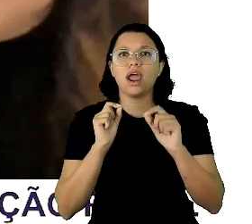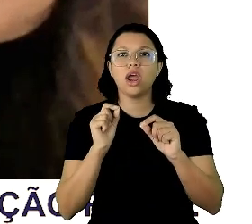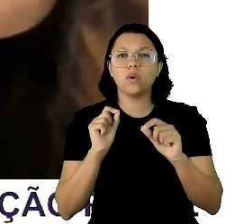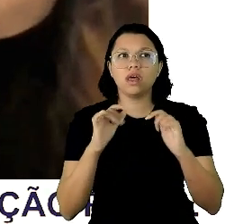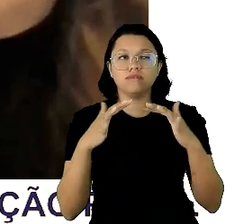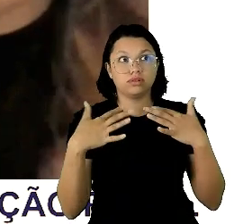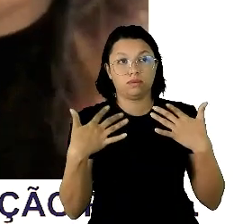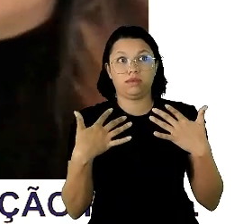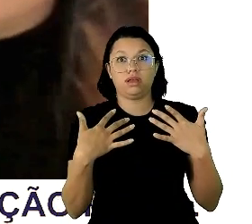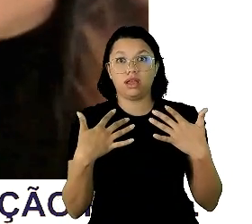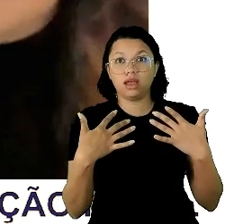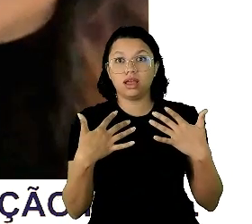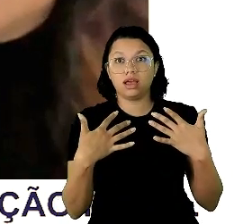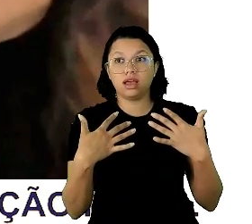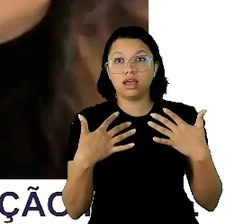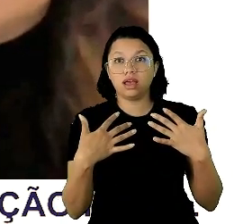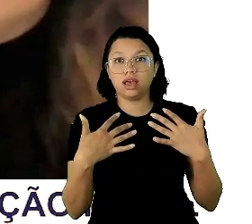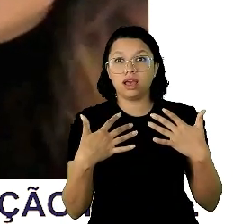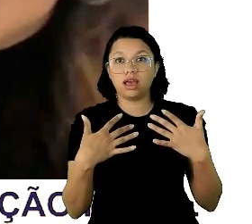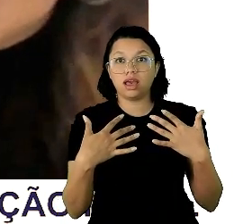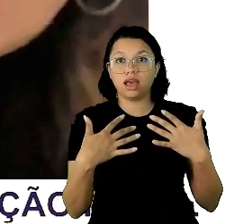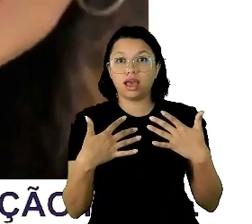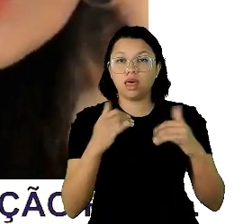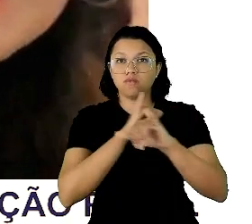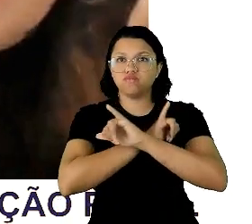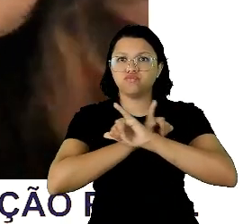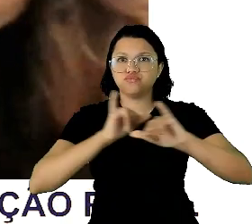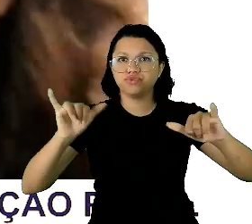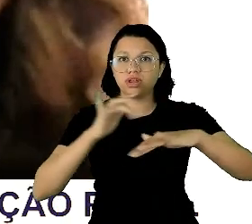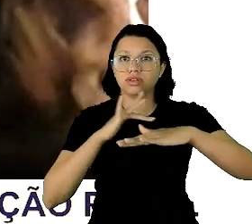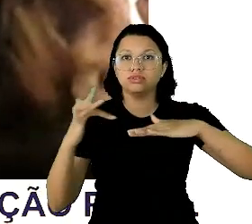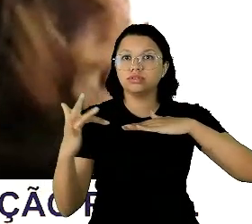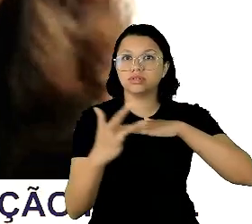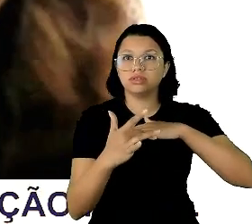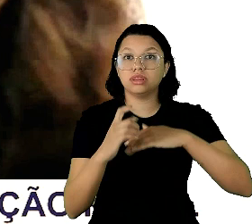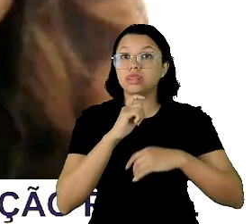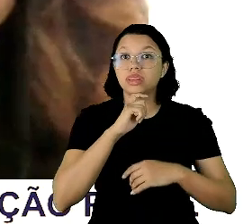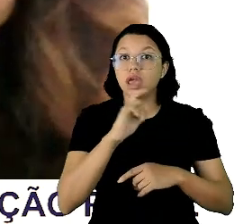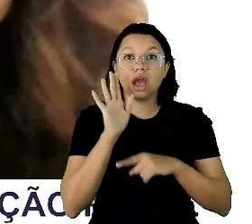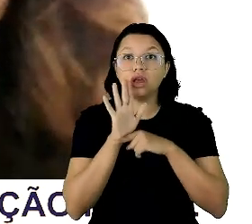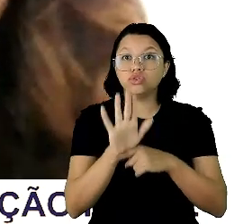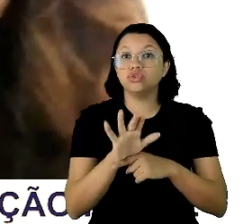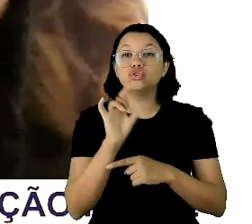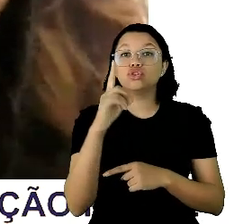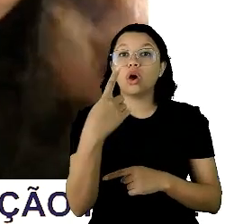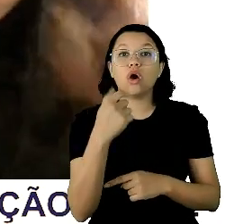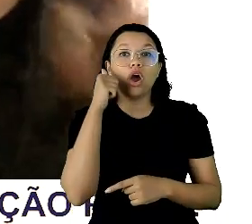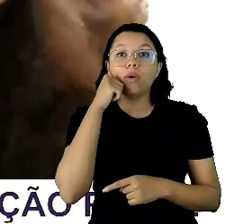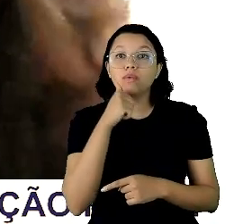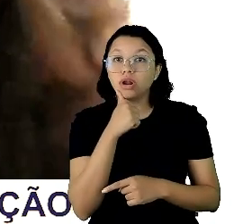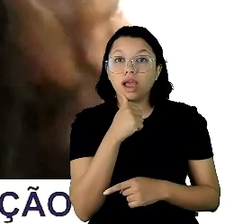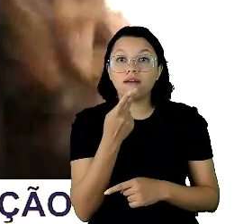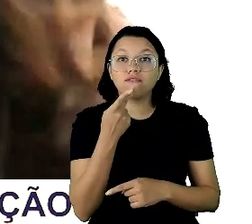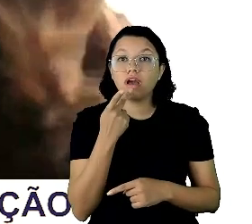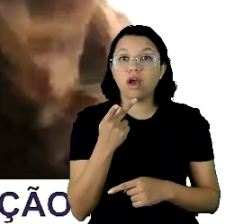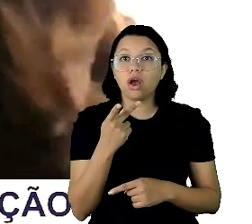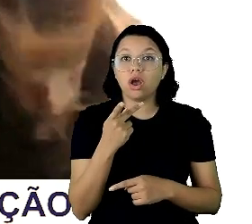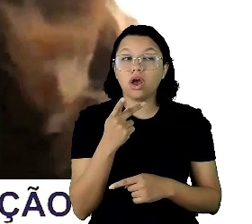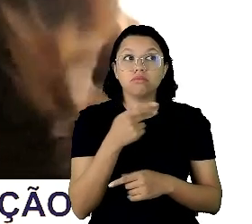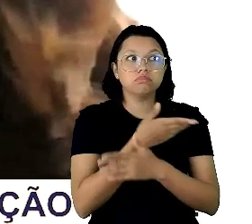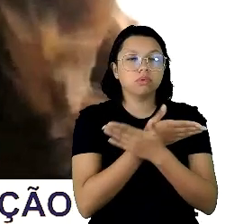depois, ela colocou esse vídeo nas redes sociais, é que ninguém ajudou. Só teve uma mulher no ônibus que falou pro cara sair. Ficou todo mundo parado,